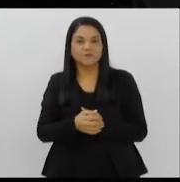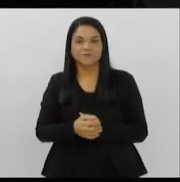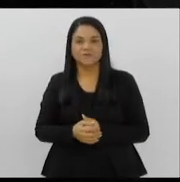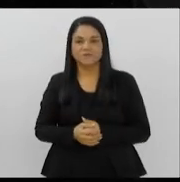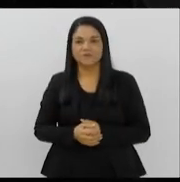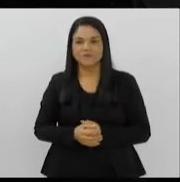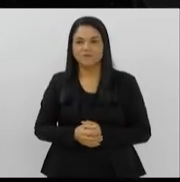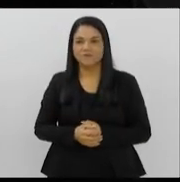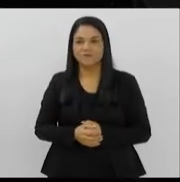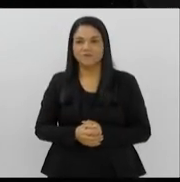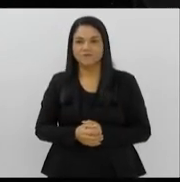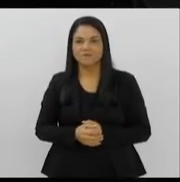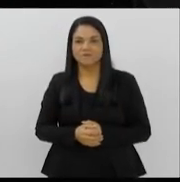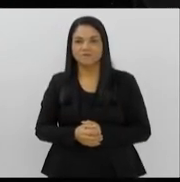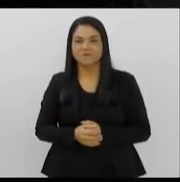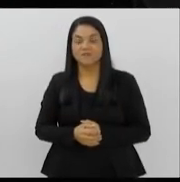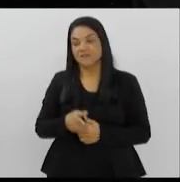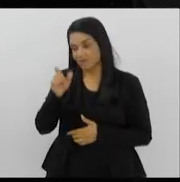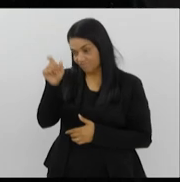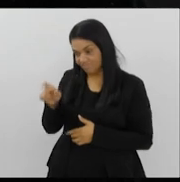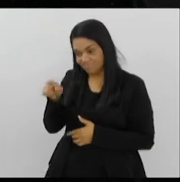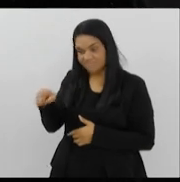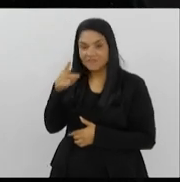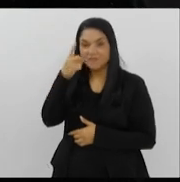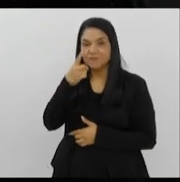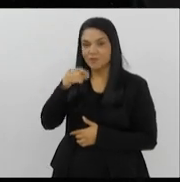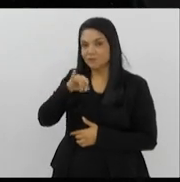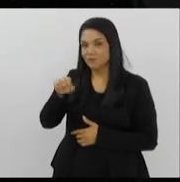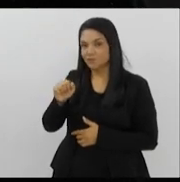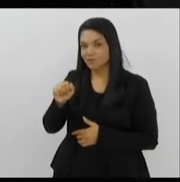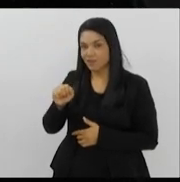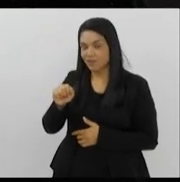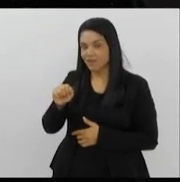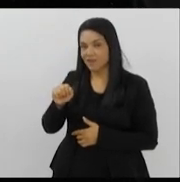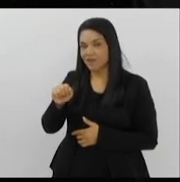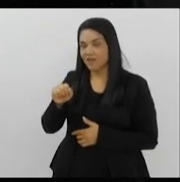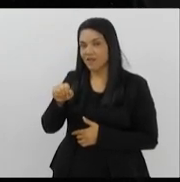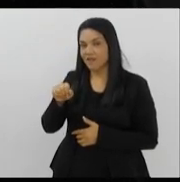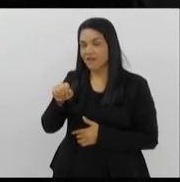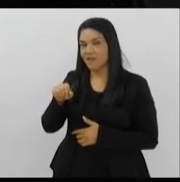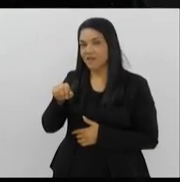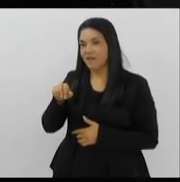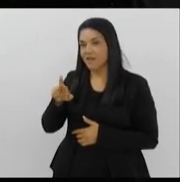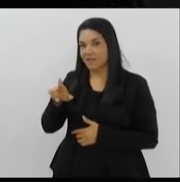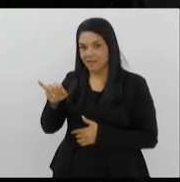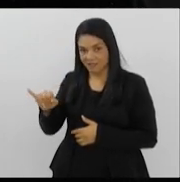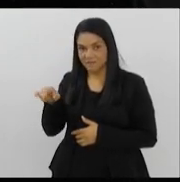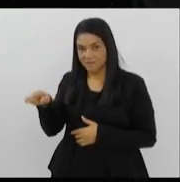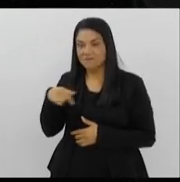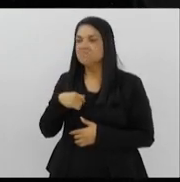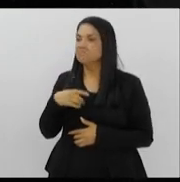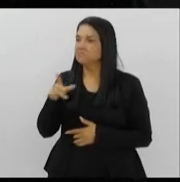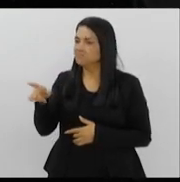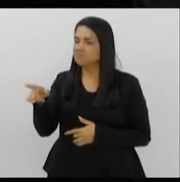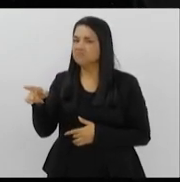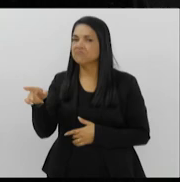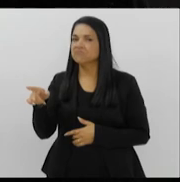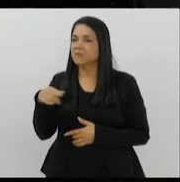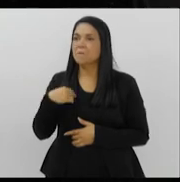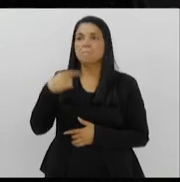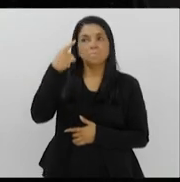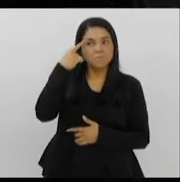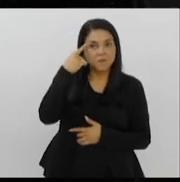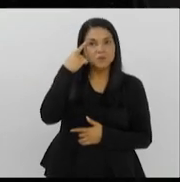aconteça. Vossa Excelência, deputado Jari, não é candidato, mas chegou a cogitar com essa